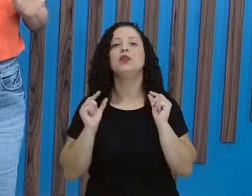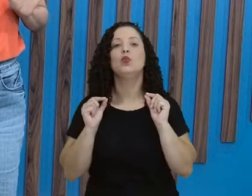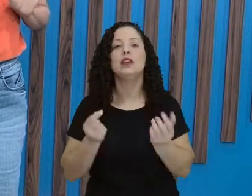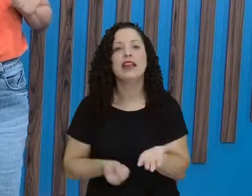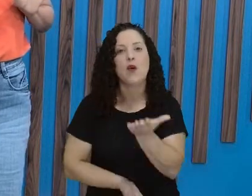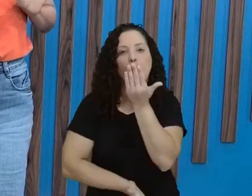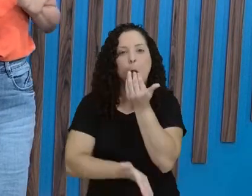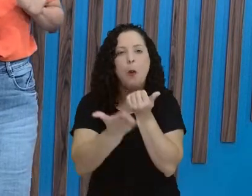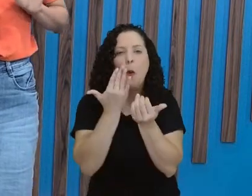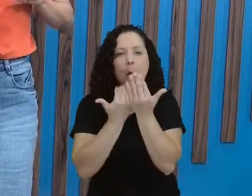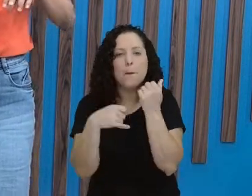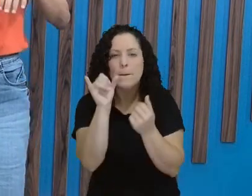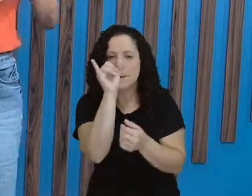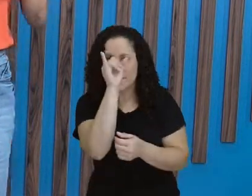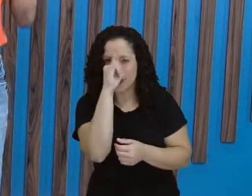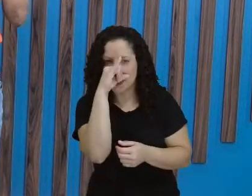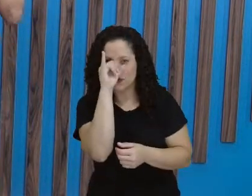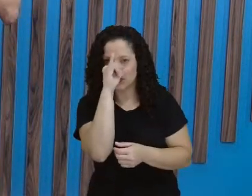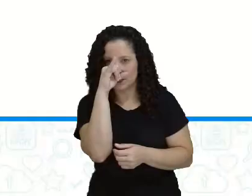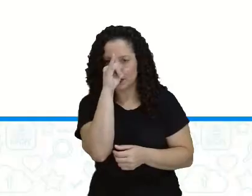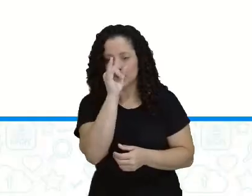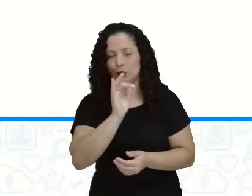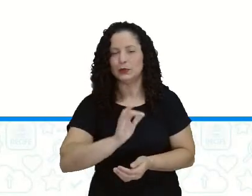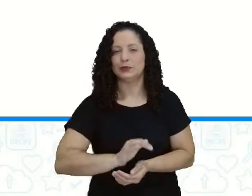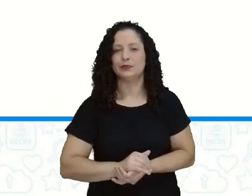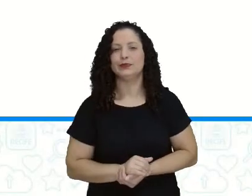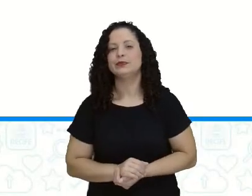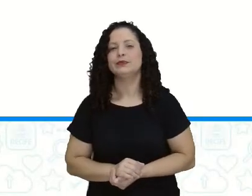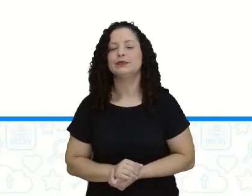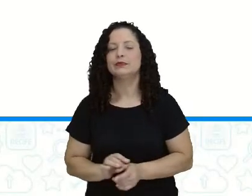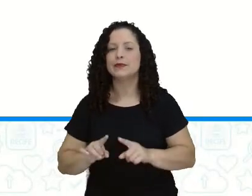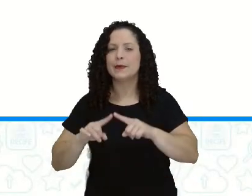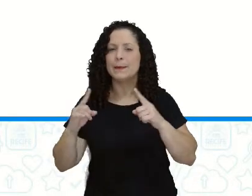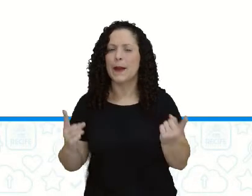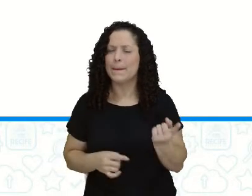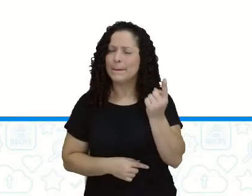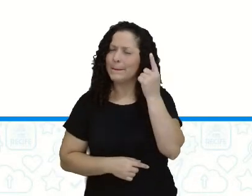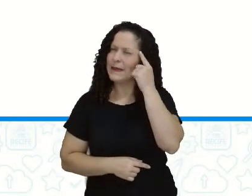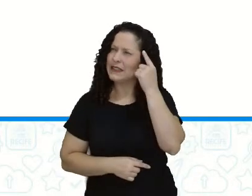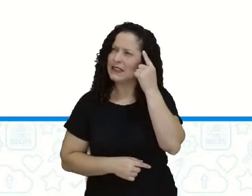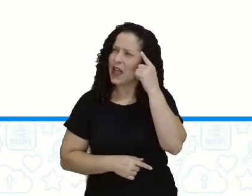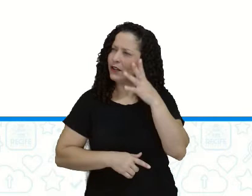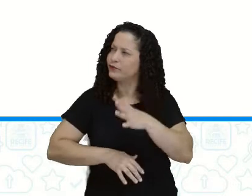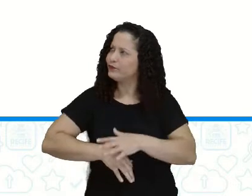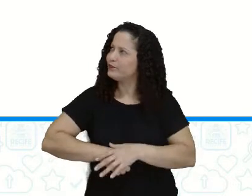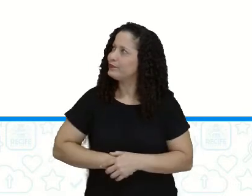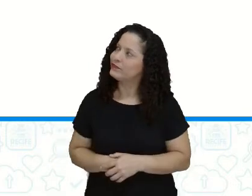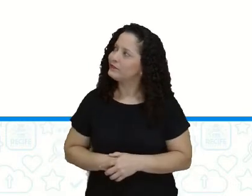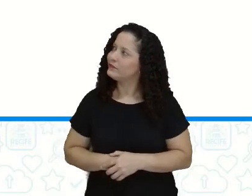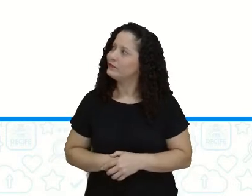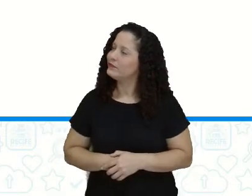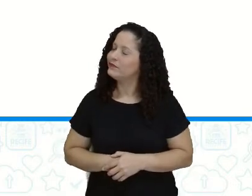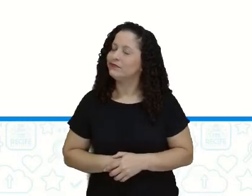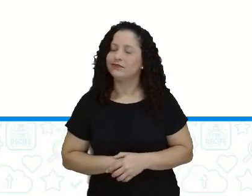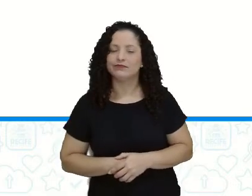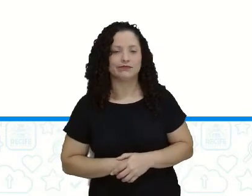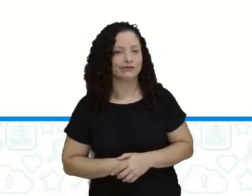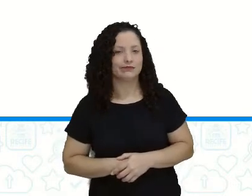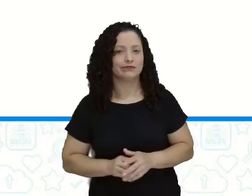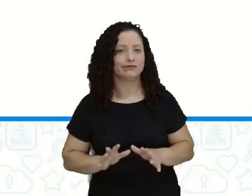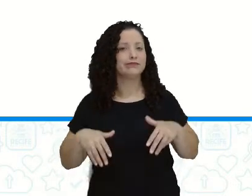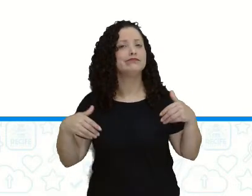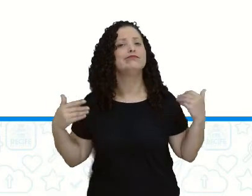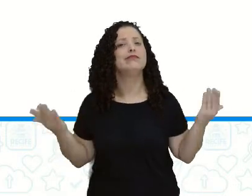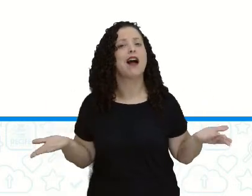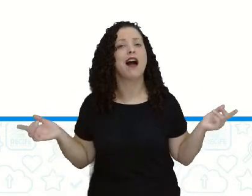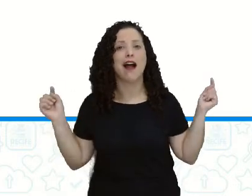os porquinhos, não é? Mas olha só, pensando um pouquinho, será que essa é